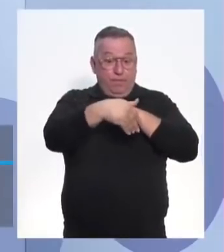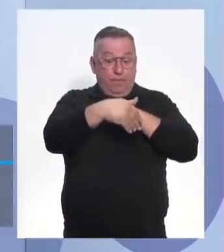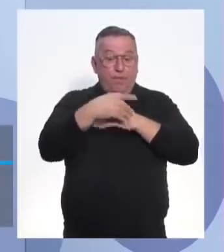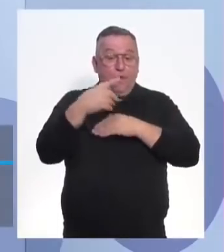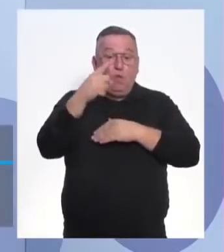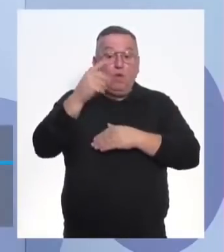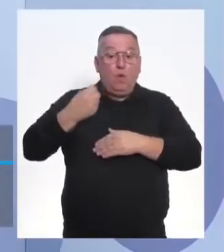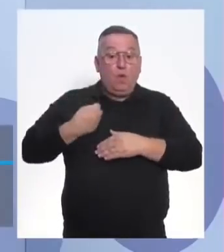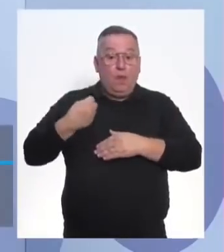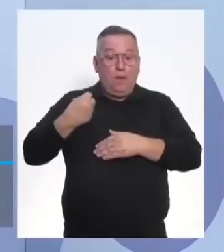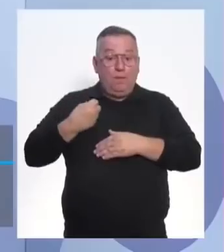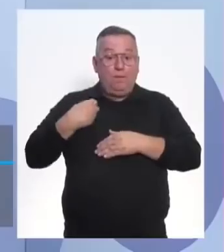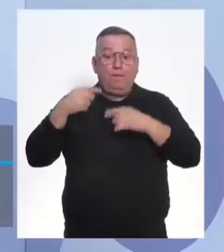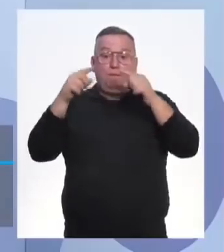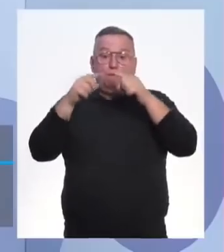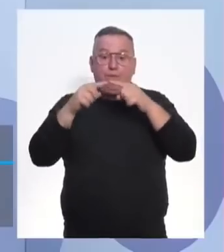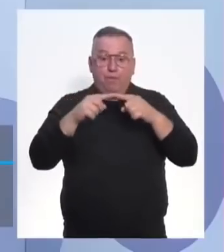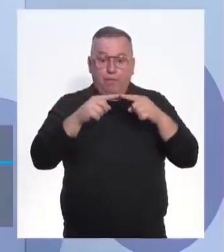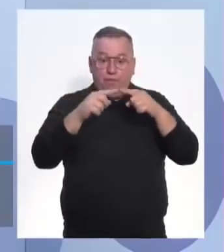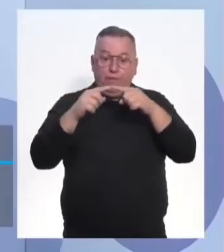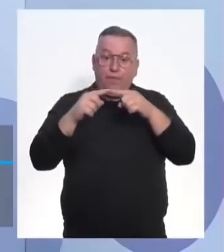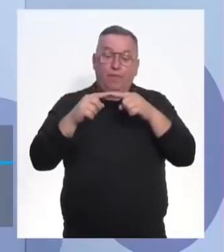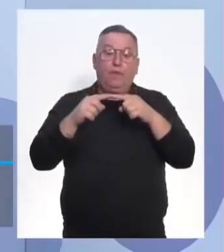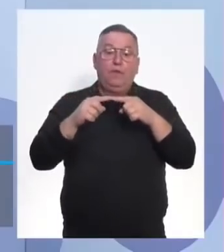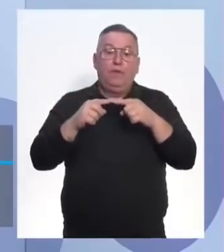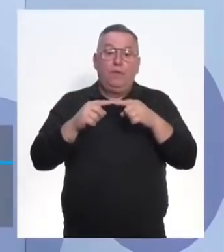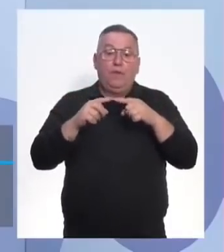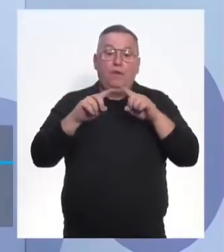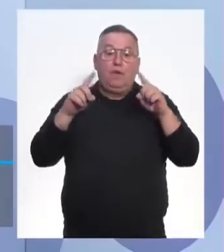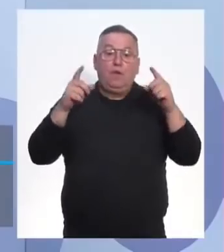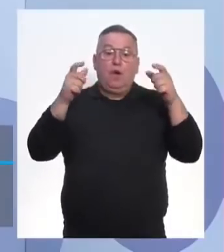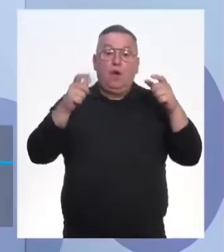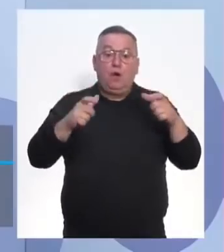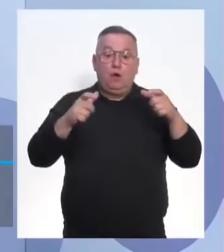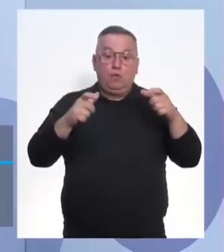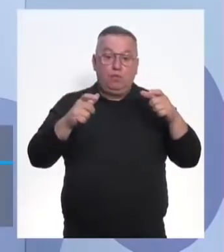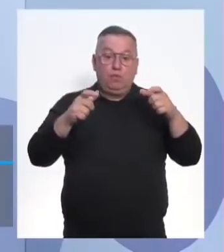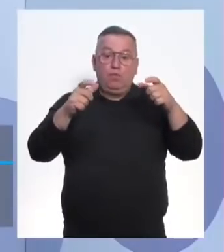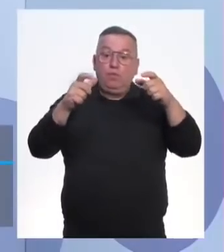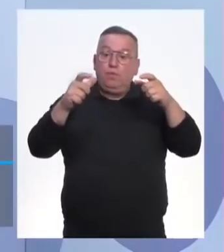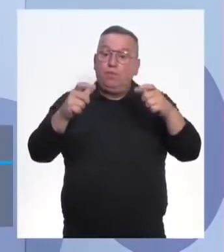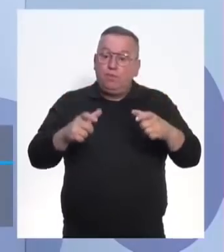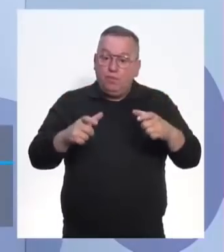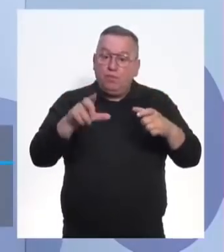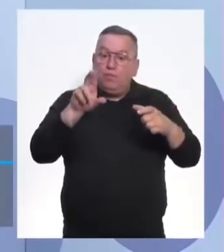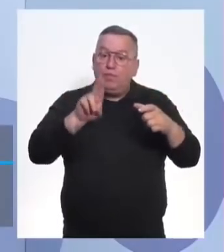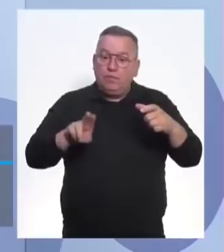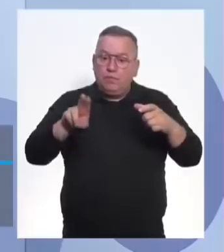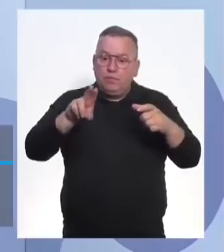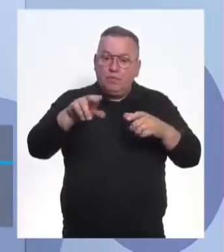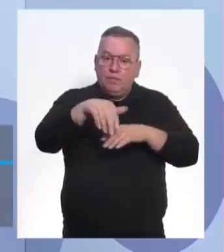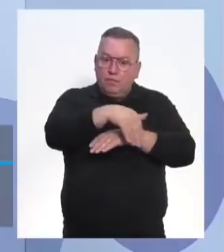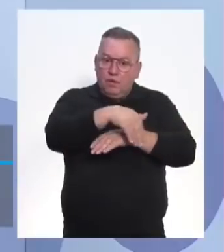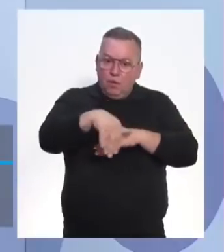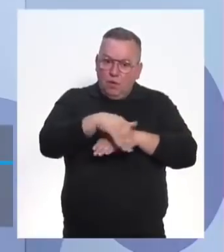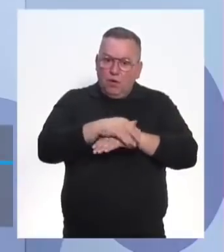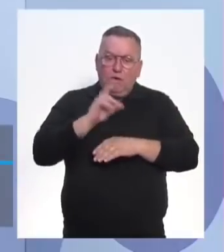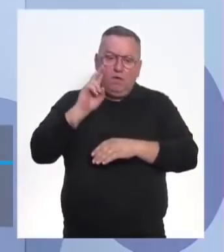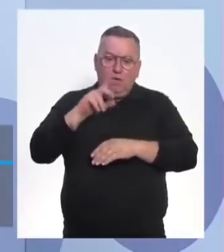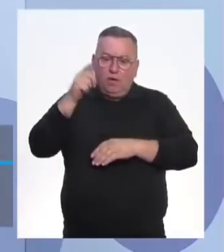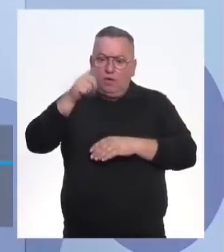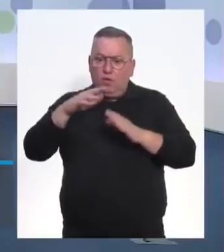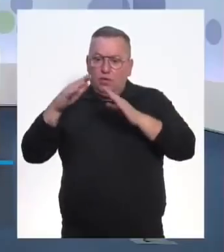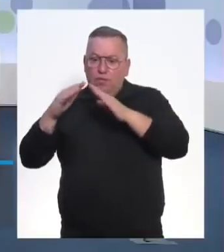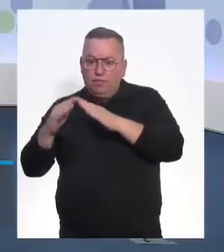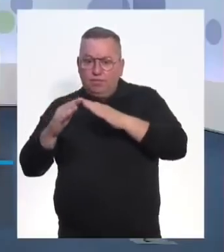sua numeração está relacionada, de certo modo, com a posição em que ela ocupa, considerando as demais, não é